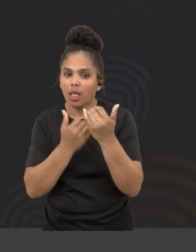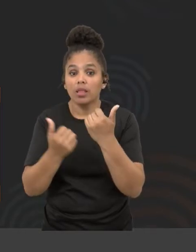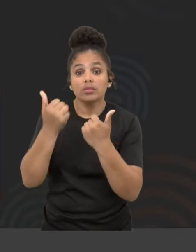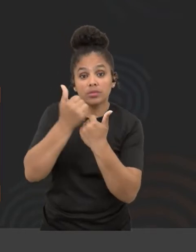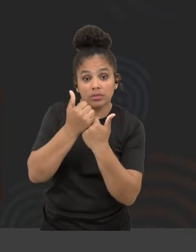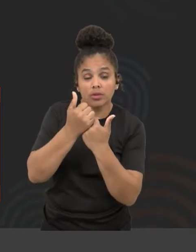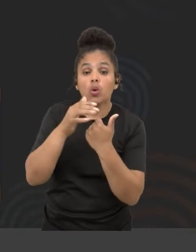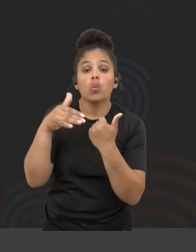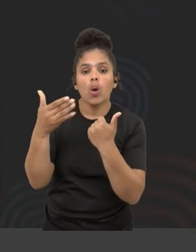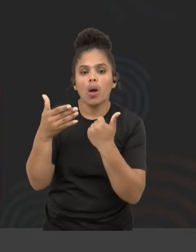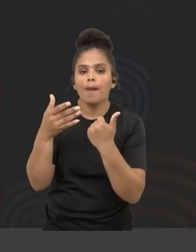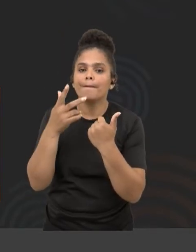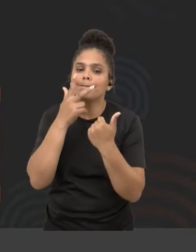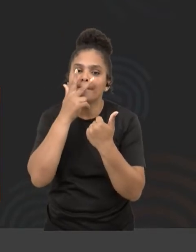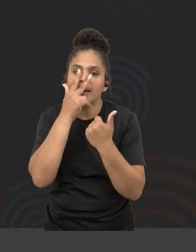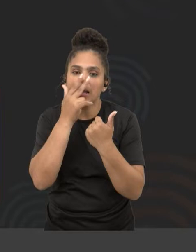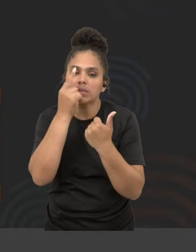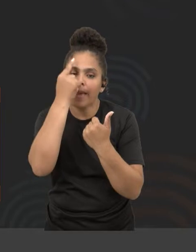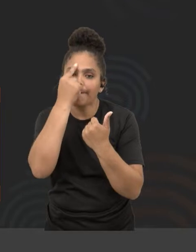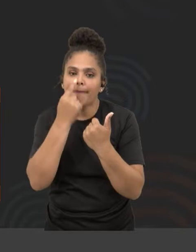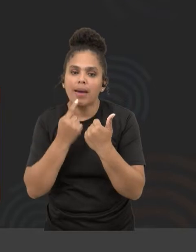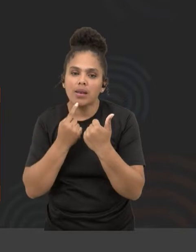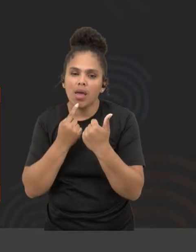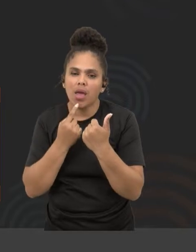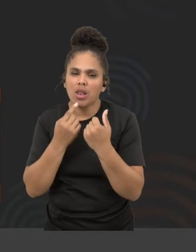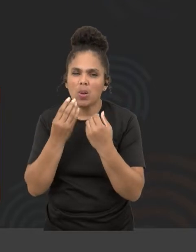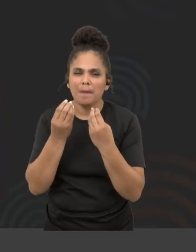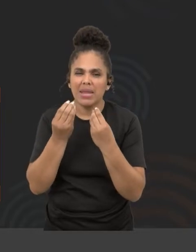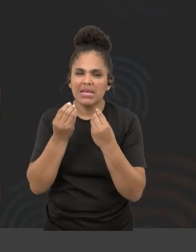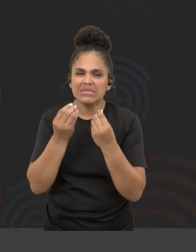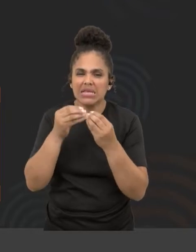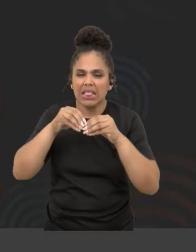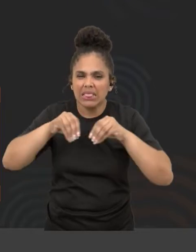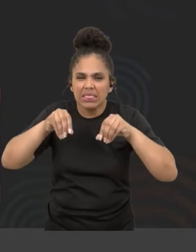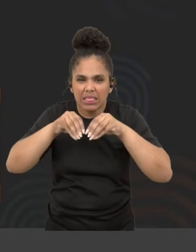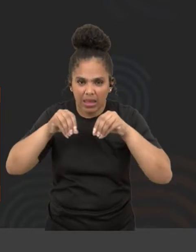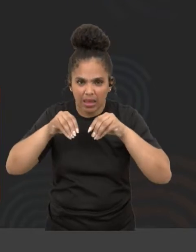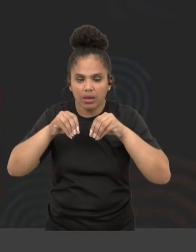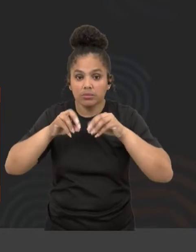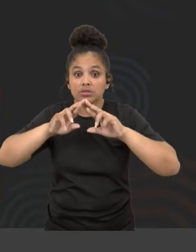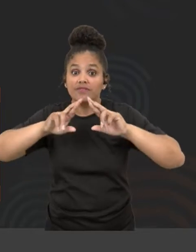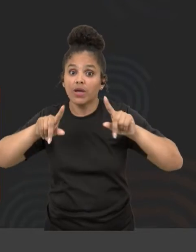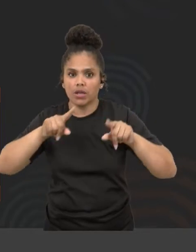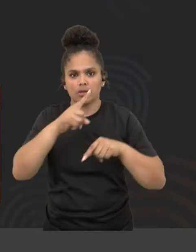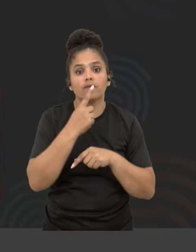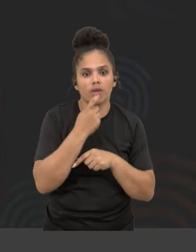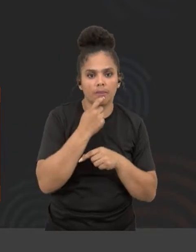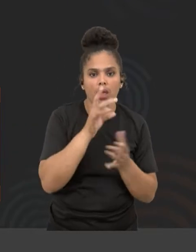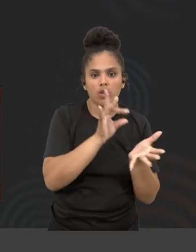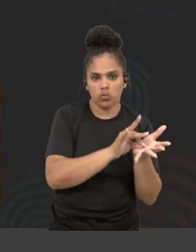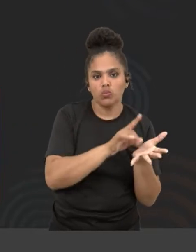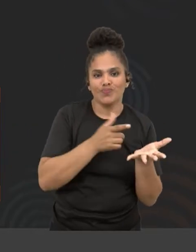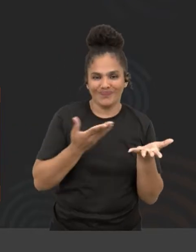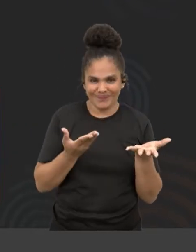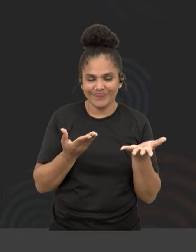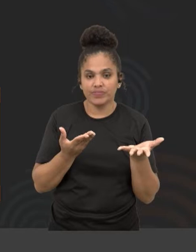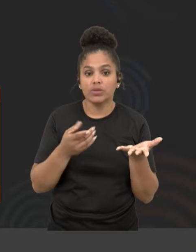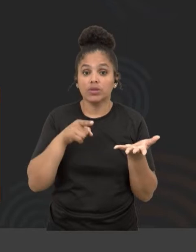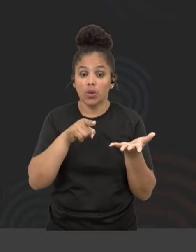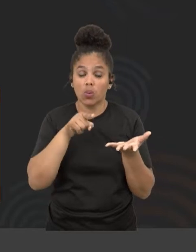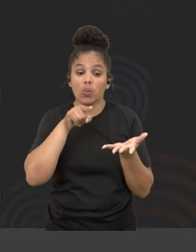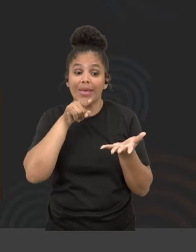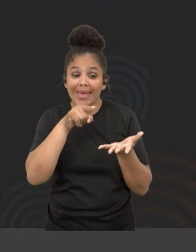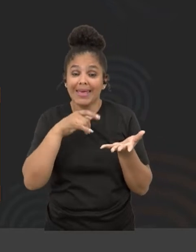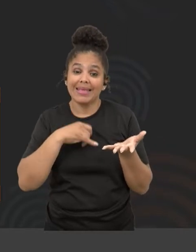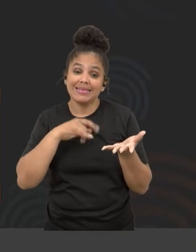uma cor meio amarelada, um tom meio terroso, bem diferente do vermelho original. Então, aqui a gente tem